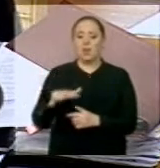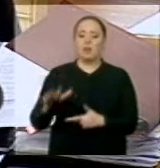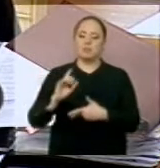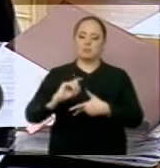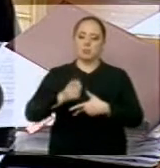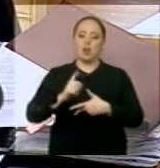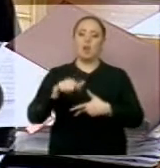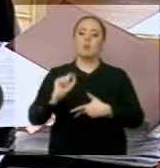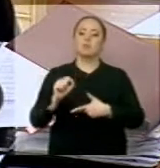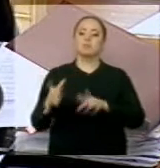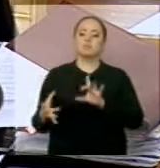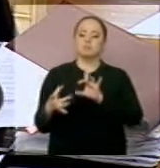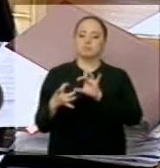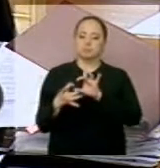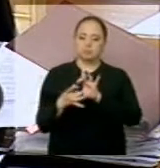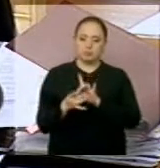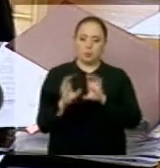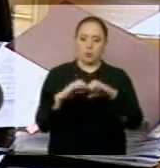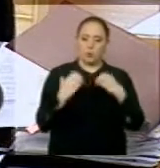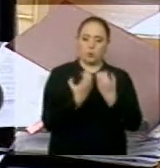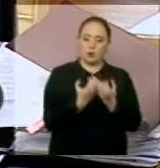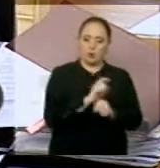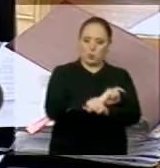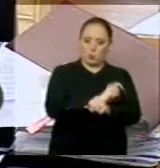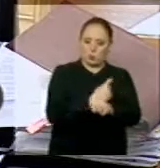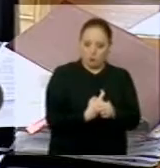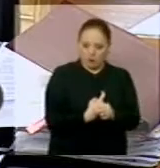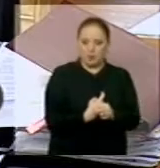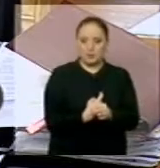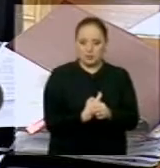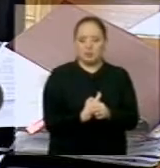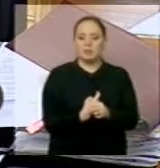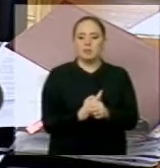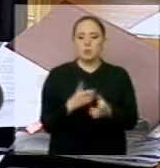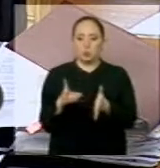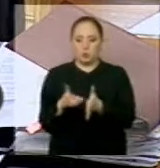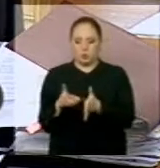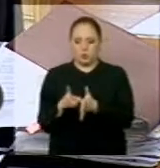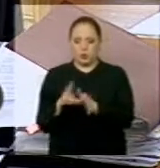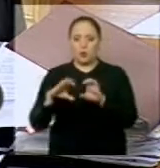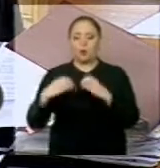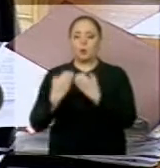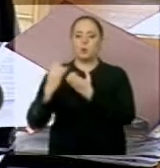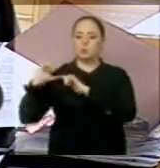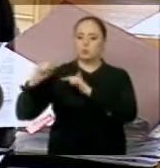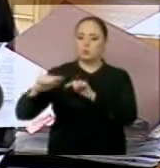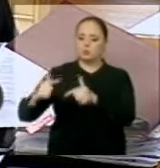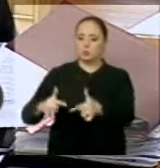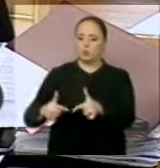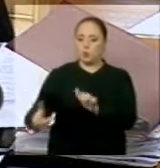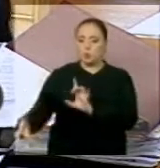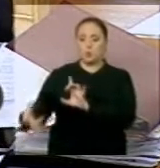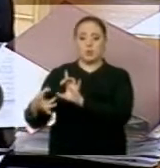é unir aqui as comunidades quilombolas, os indígenas, as comunidades tradicionais, com